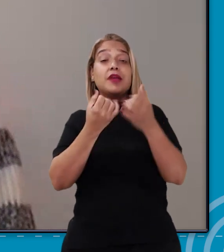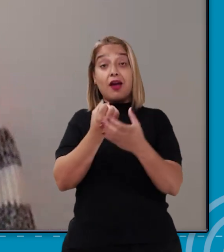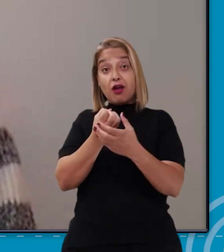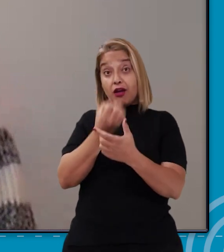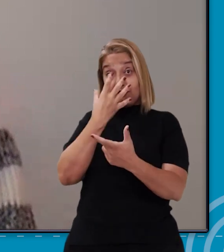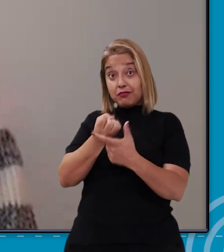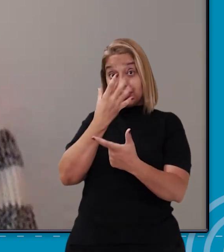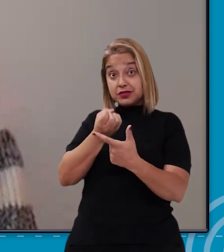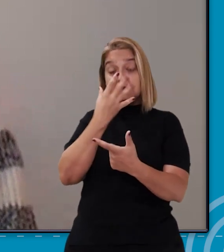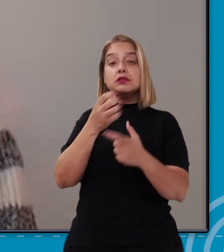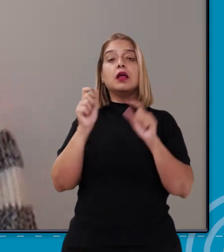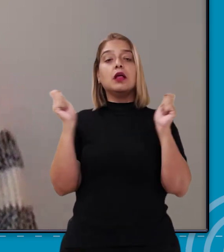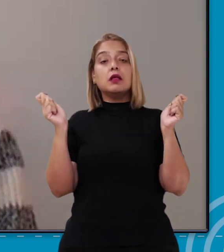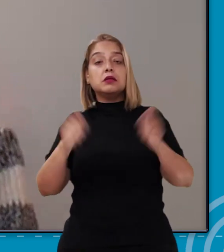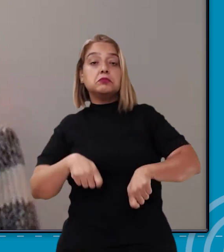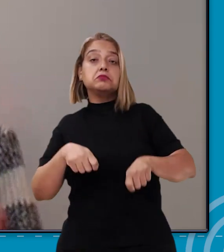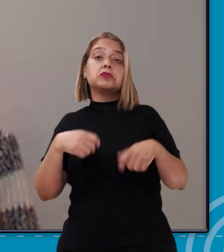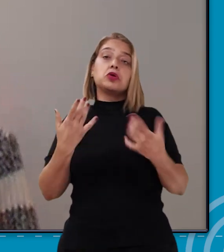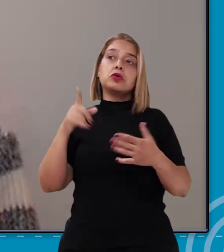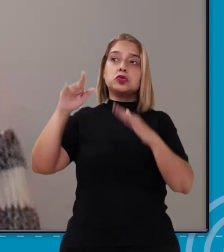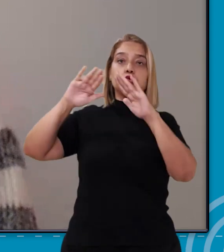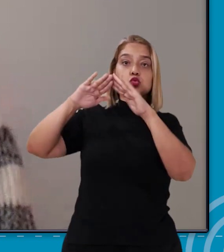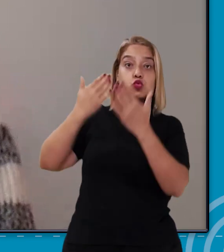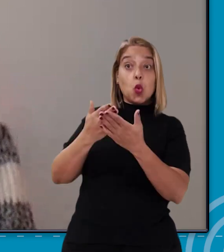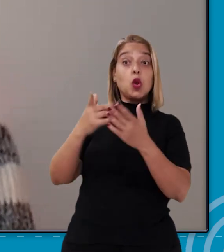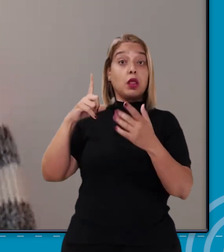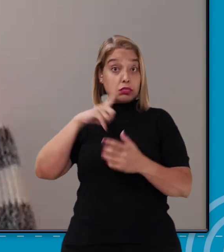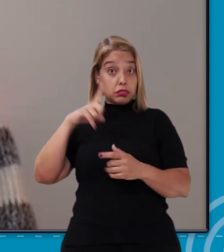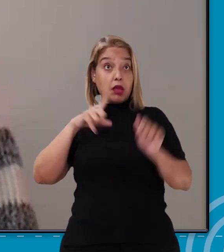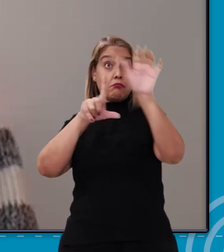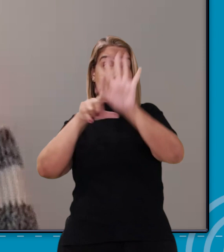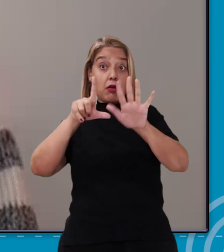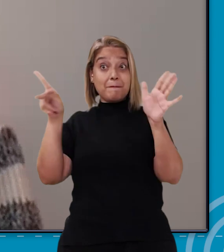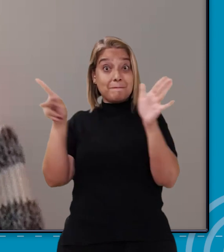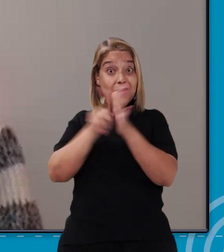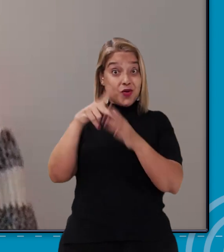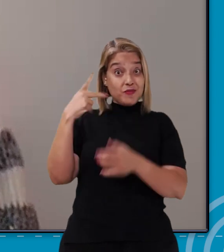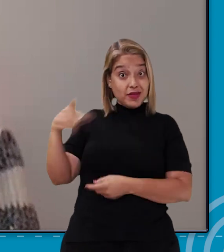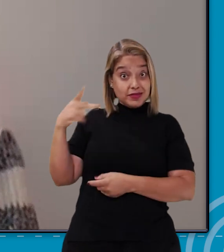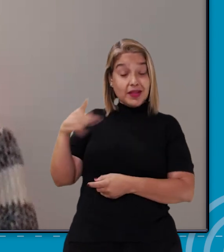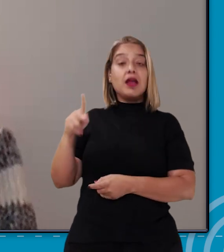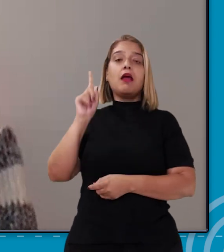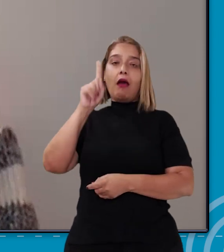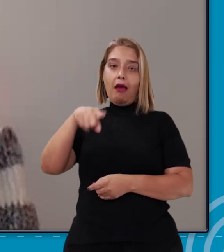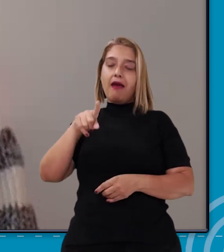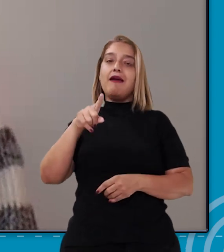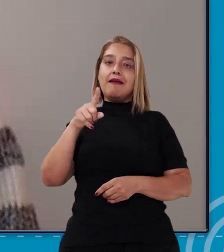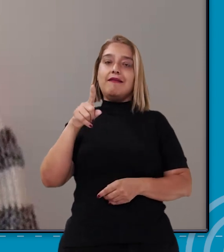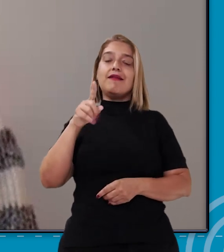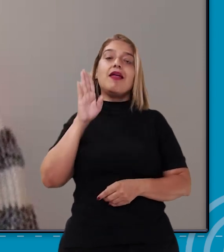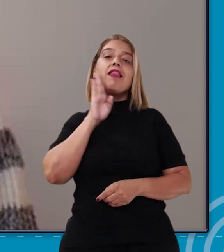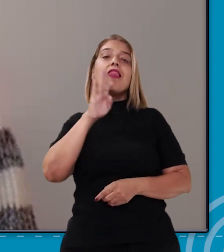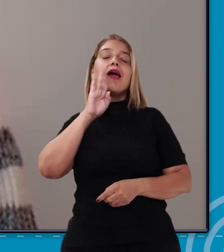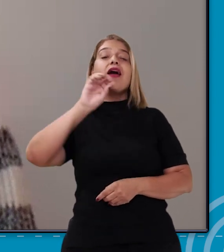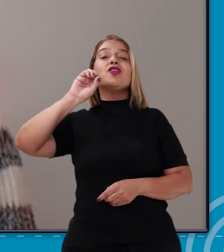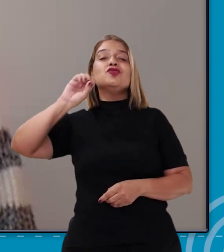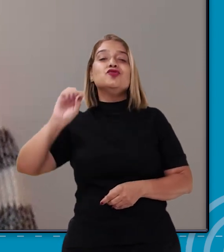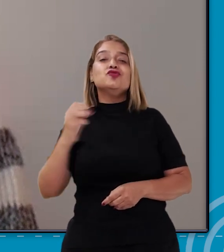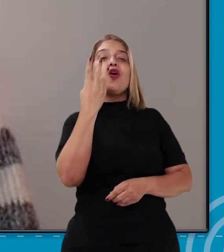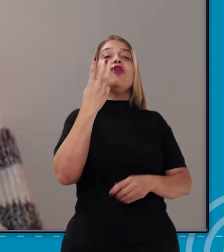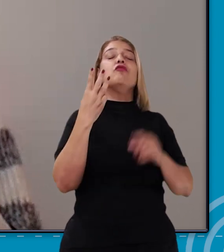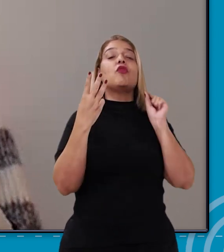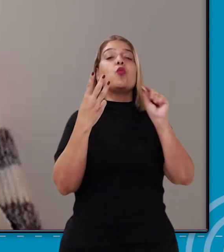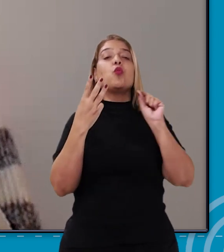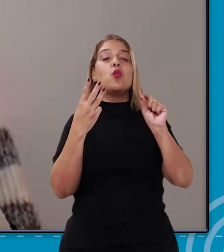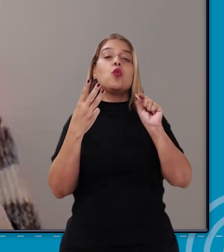de jogos de alfabetização, se a rede ou se a escola possui uma plataforma própria, um software bem bacana que dá para